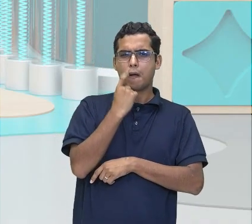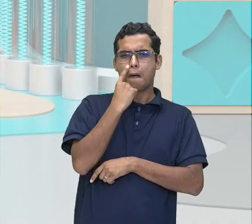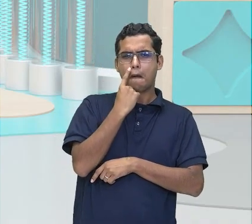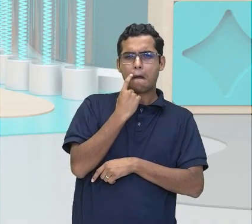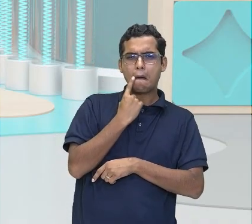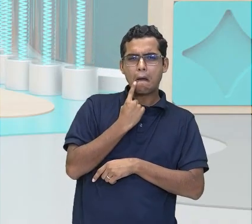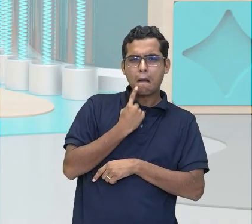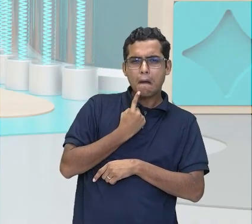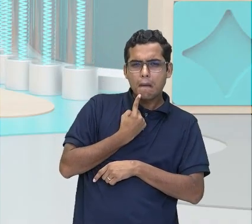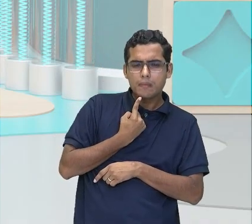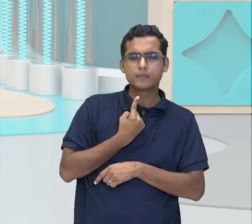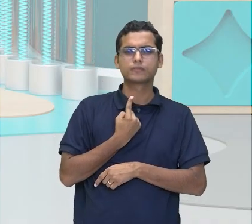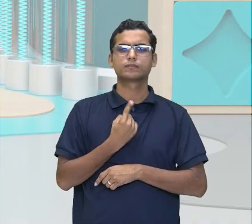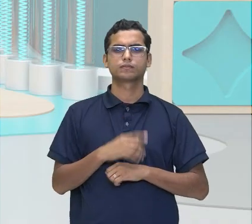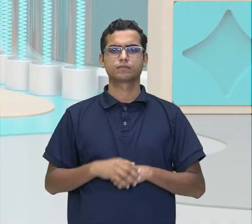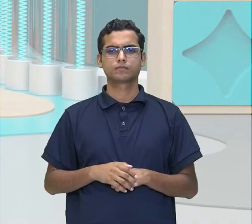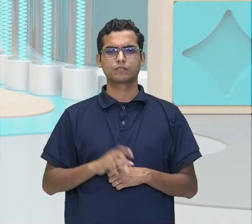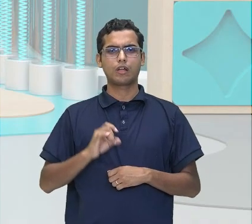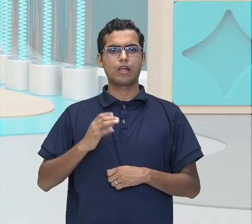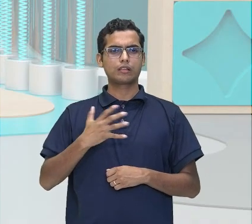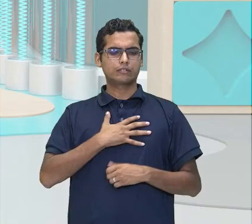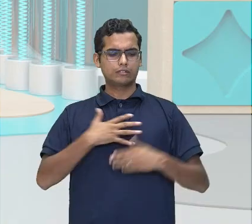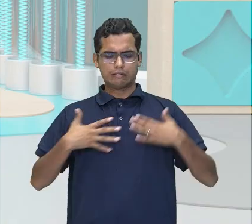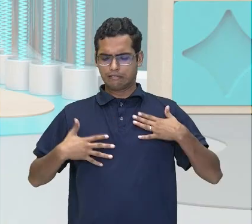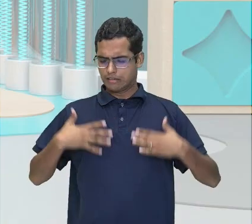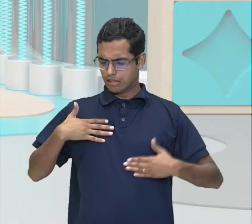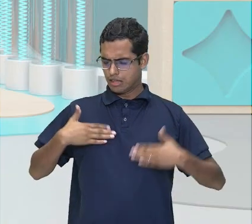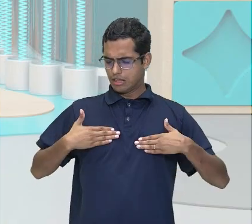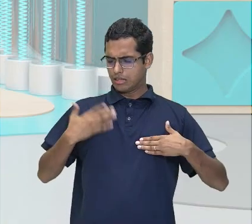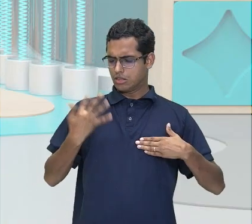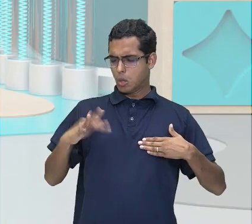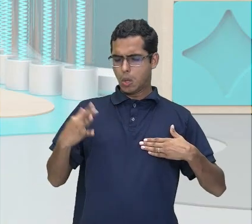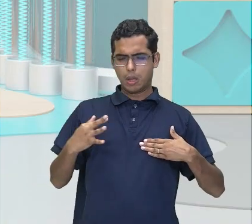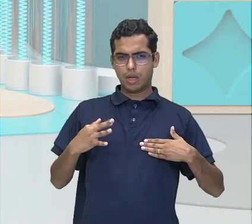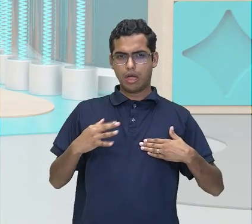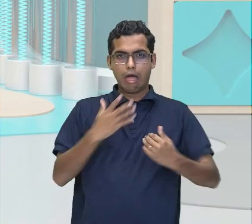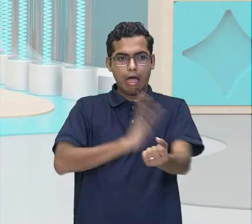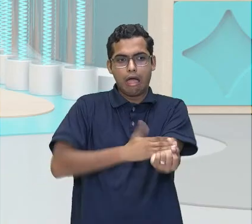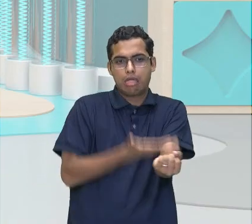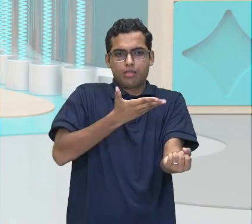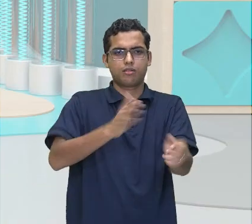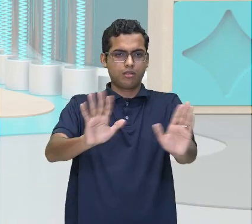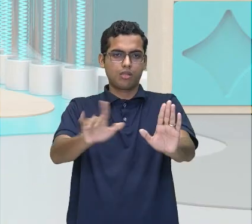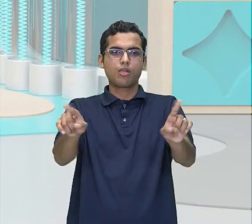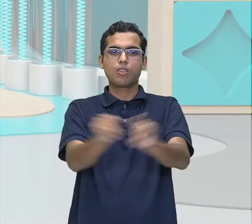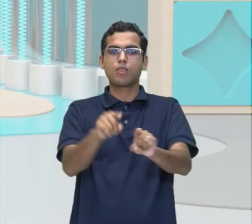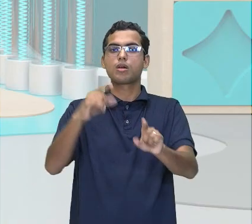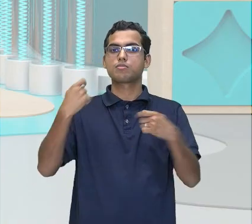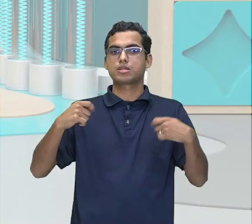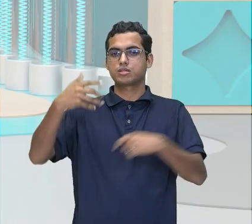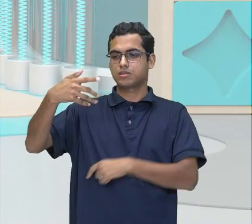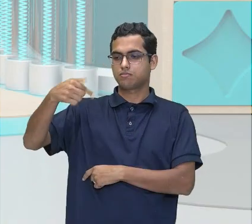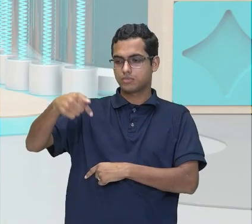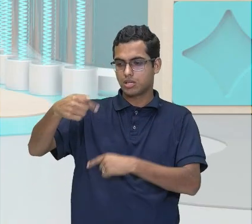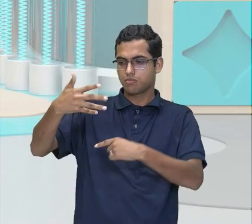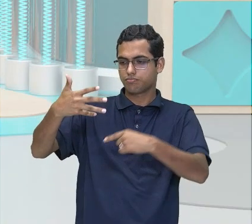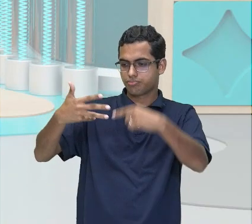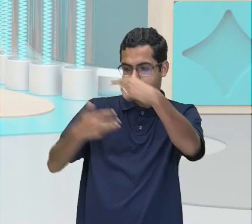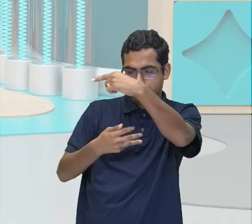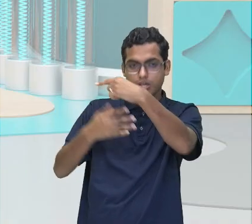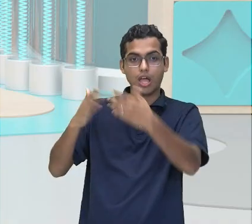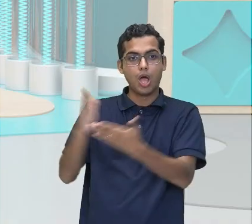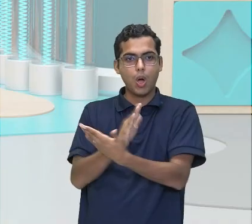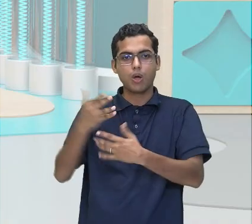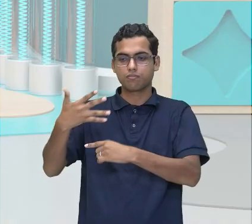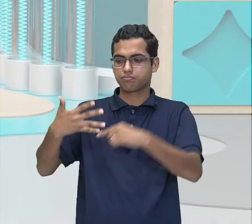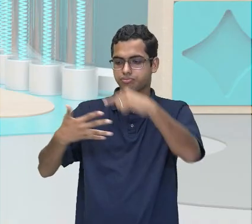no peito, estou com pressão alta. Não funciona assim. É necessário o surgimento de alguns desses aqui juntos para a gente poder ter o